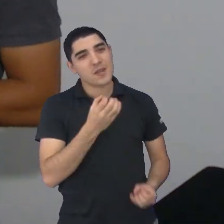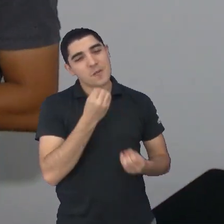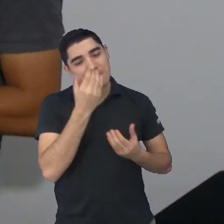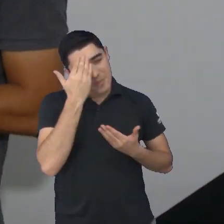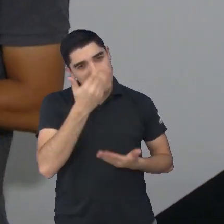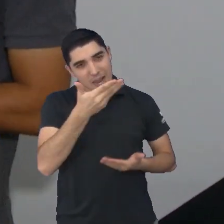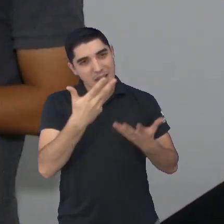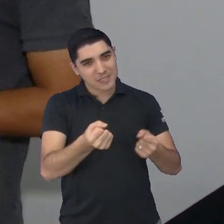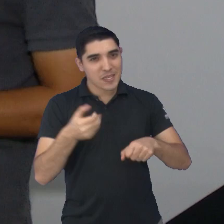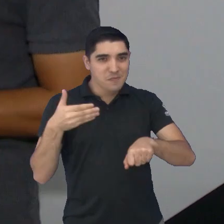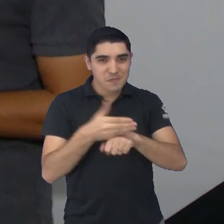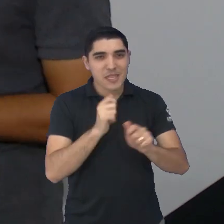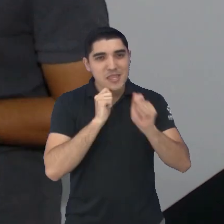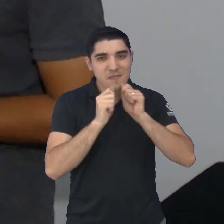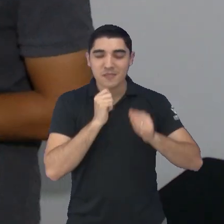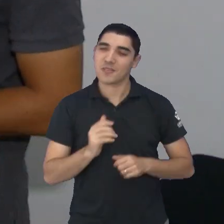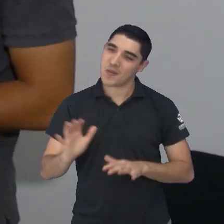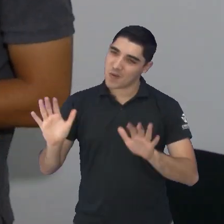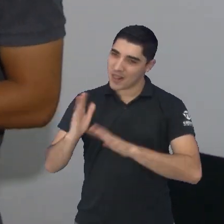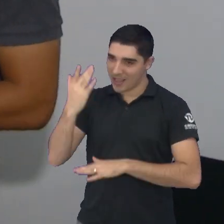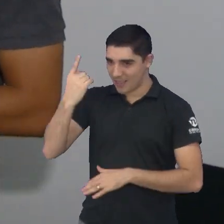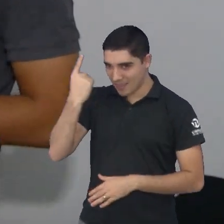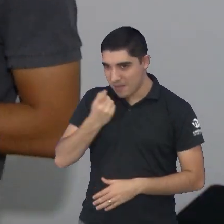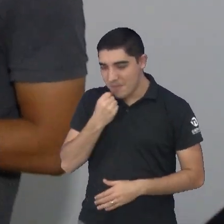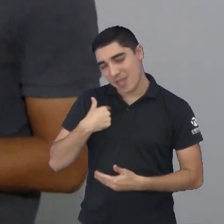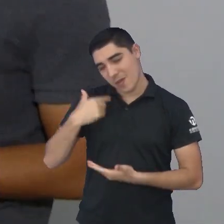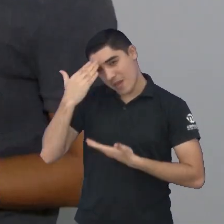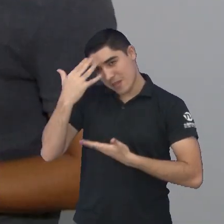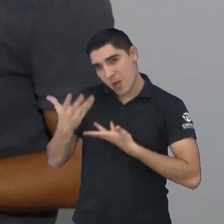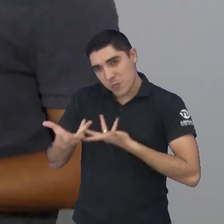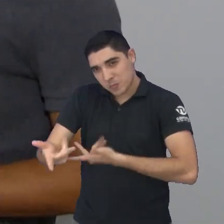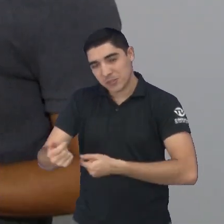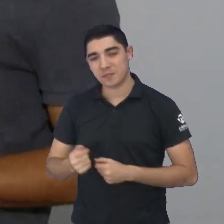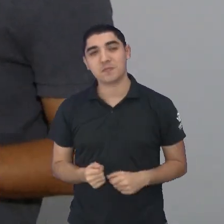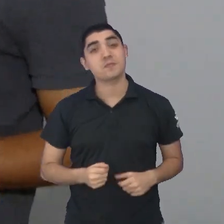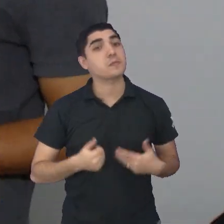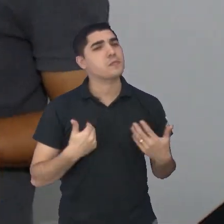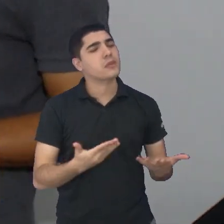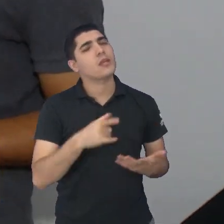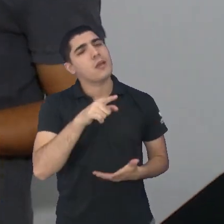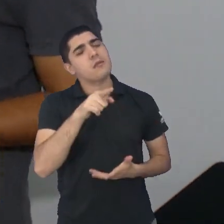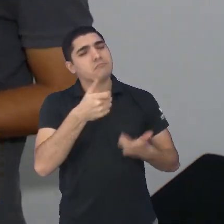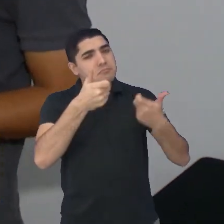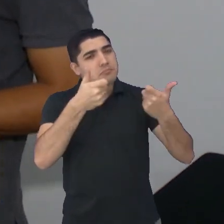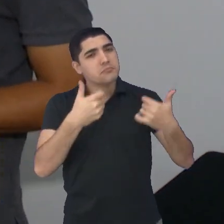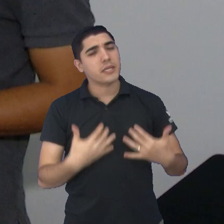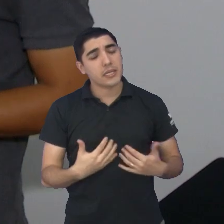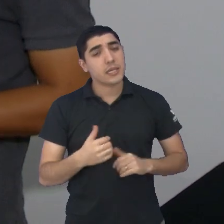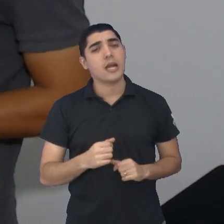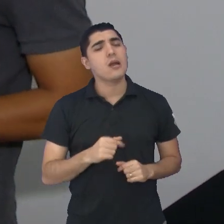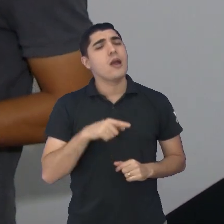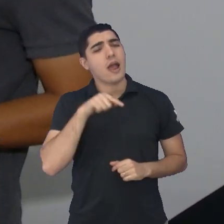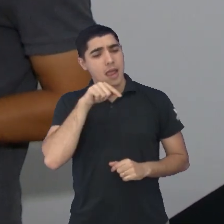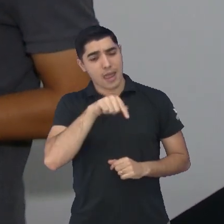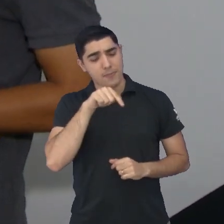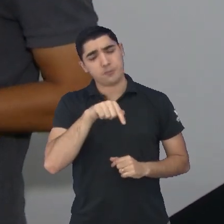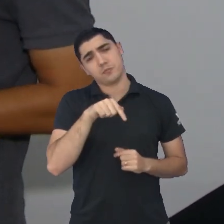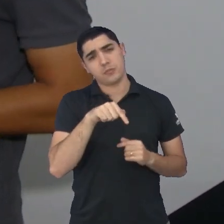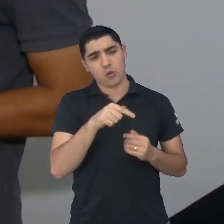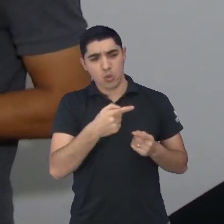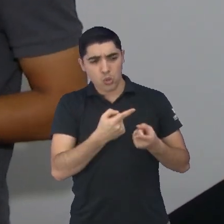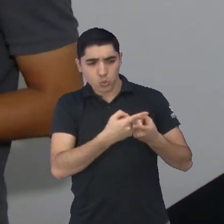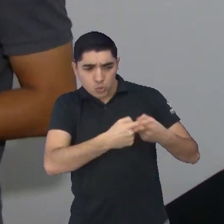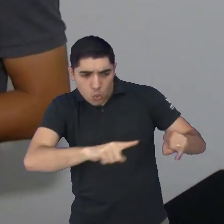com a gente, viu? Olá, Tamires, eu que agradeço. Perfeito. E conta pra gente, Anderson, o mercado do churrasco